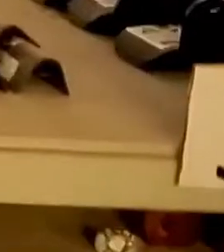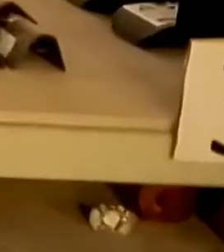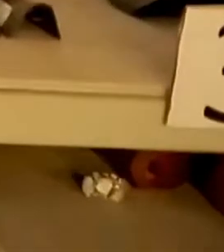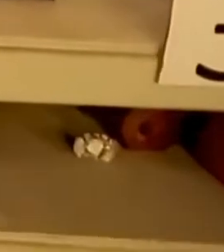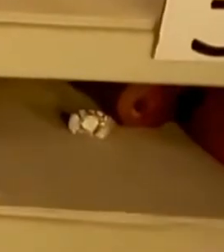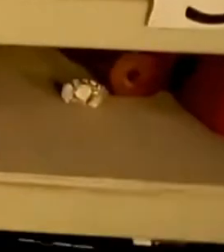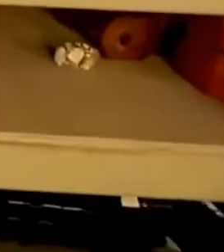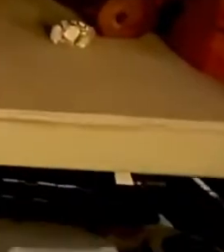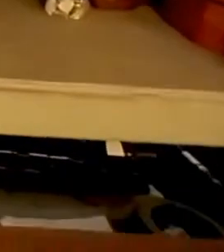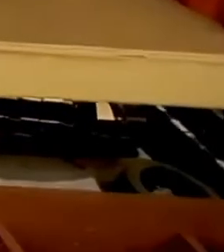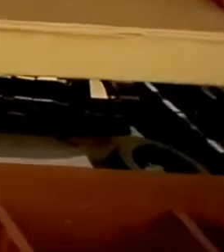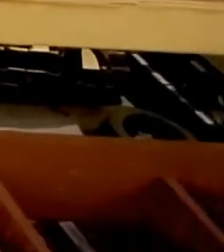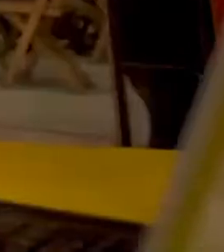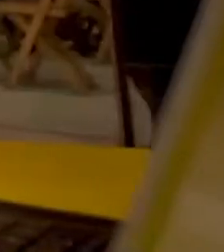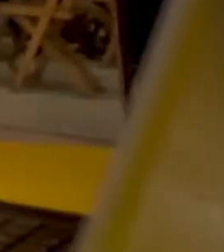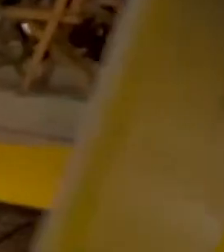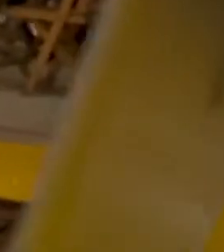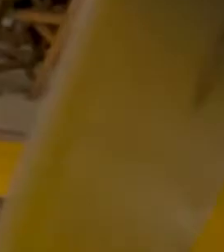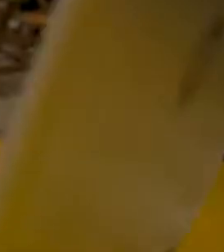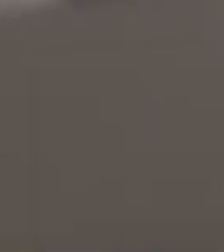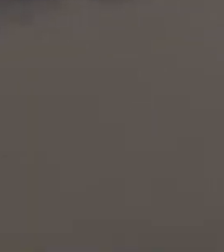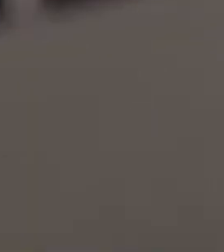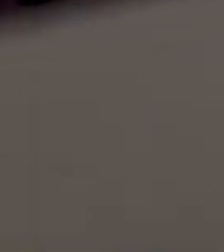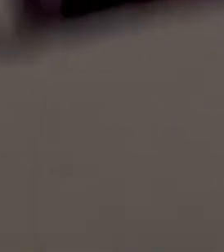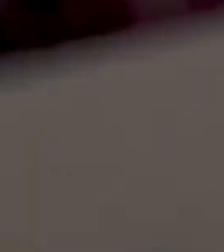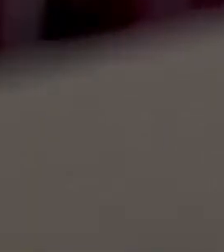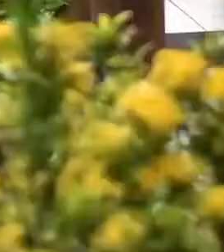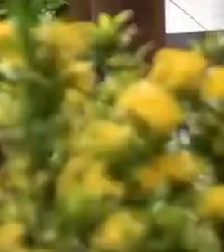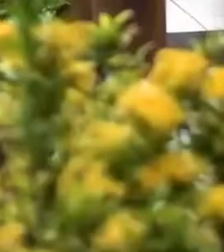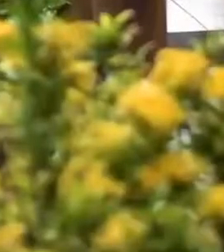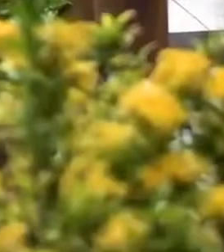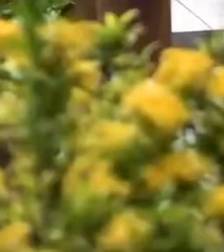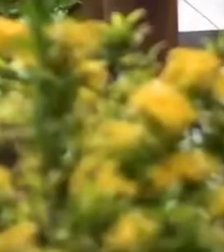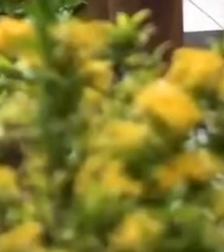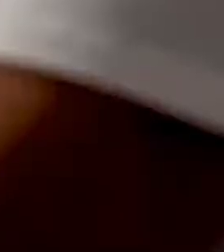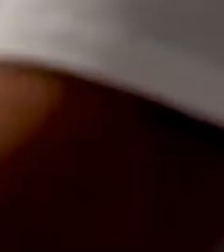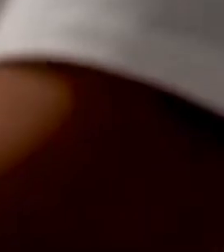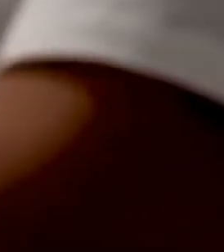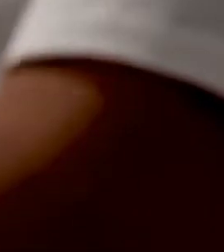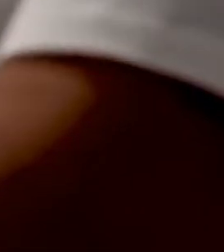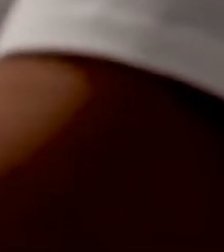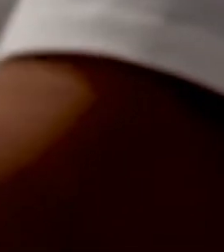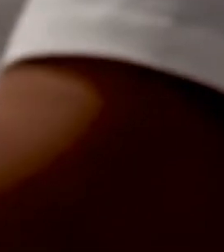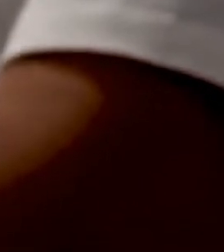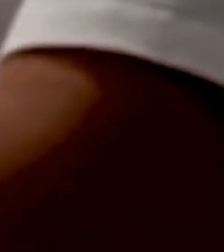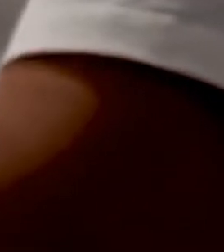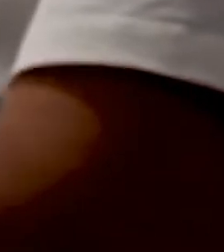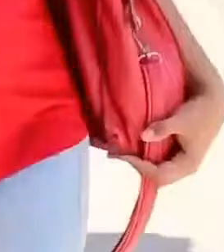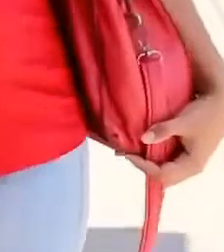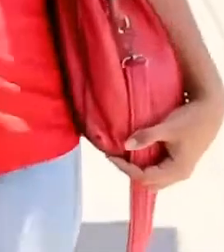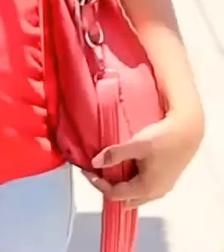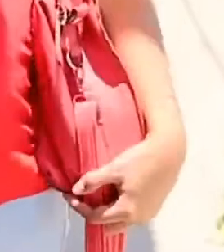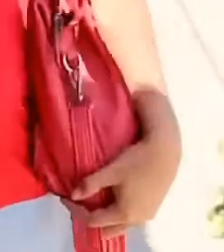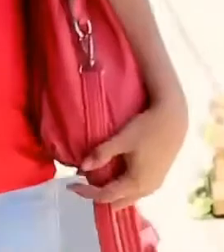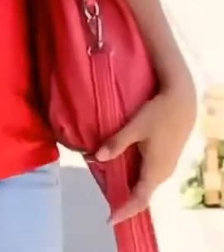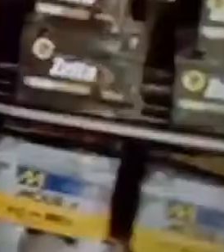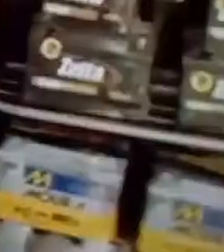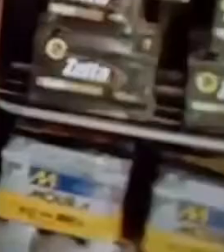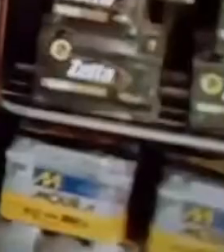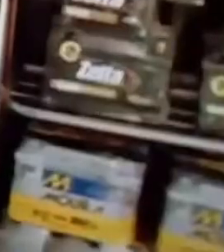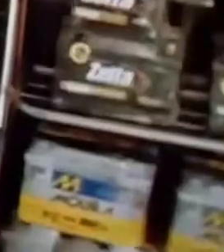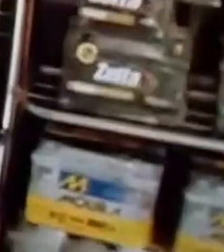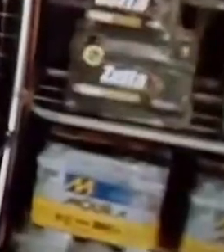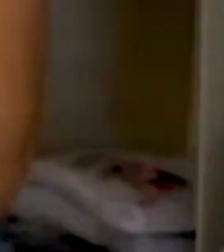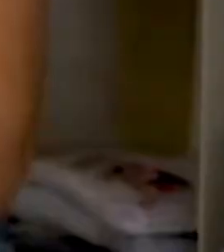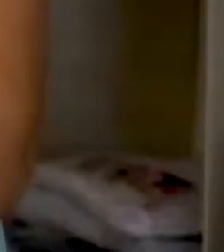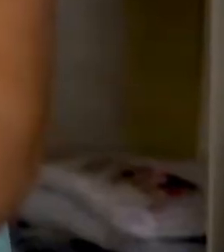da loja. Ele é o banco que aparece para ajudar a realizar sonhos e gerar empregos. E quem ajuda a mudar